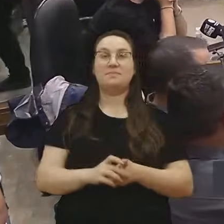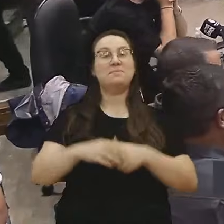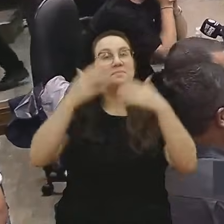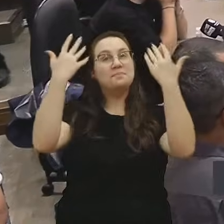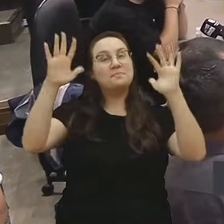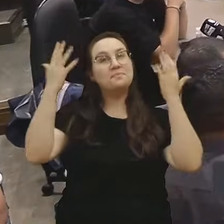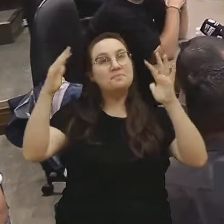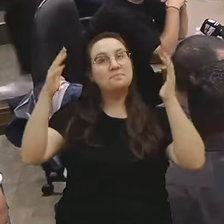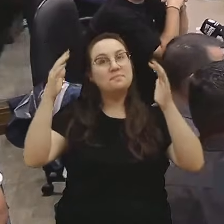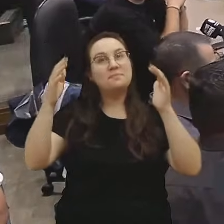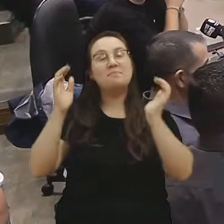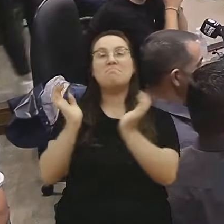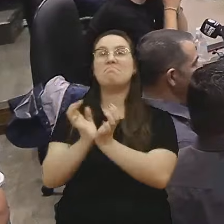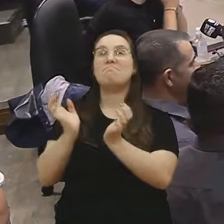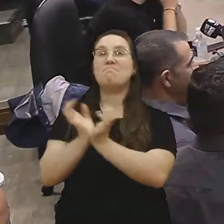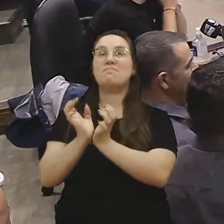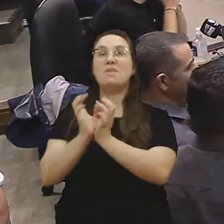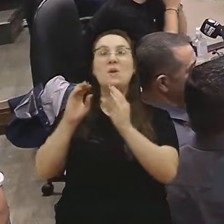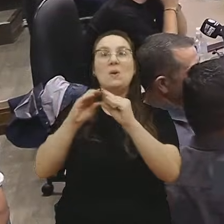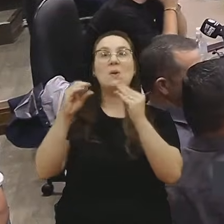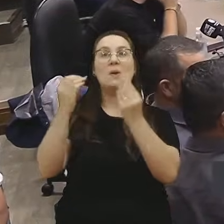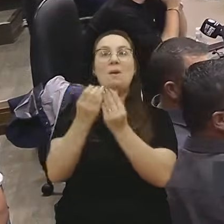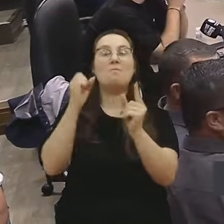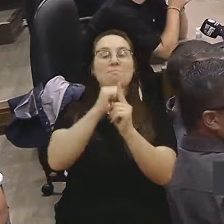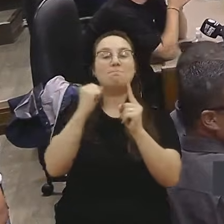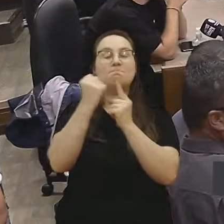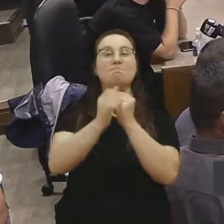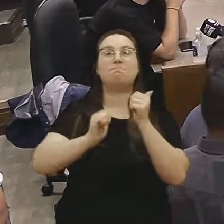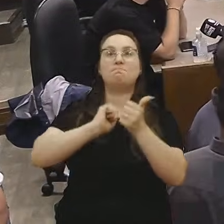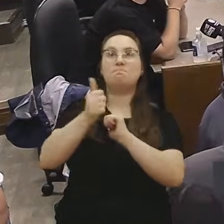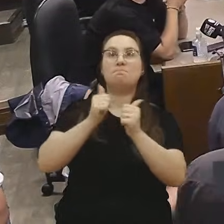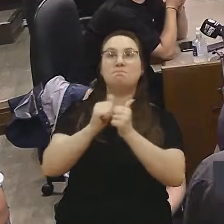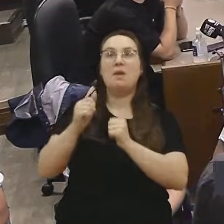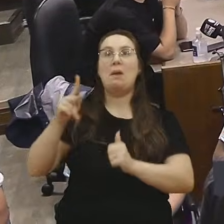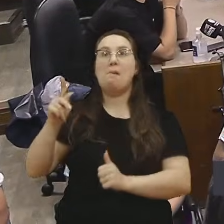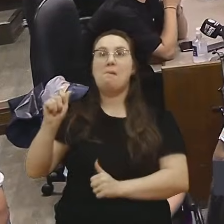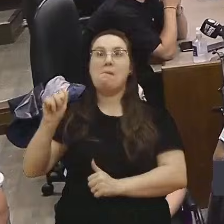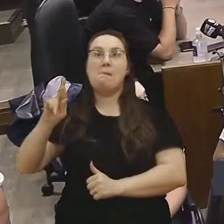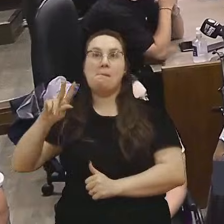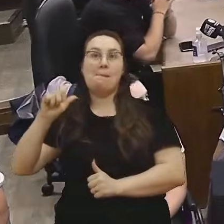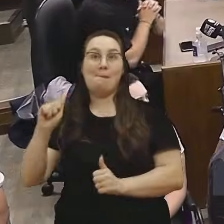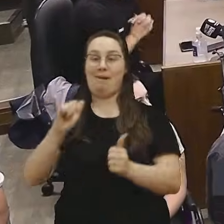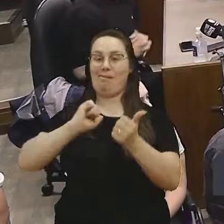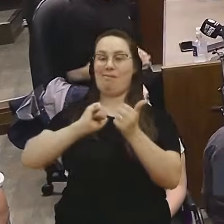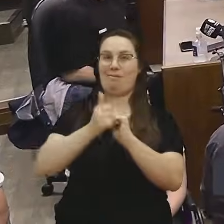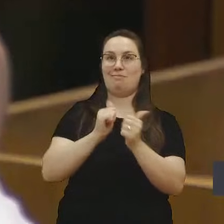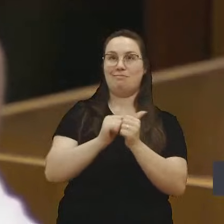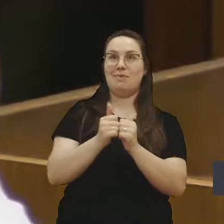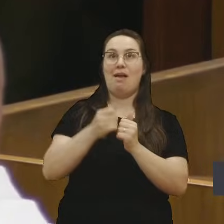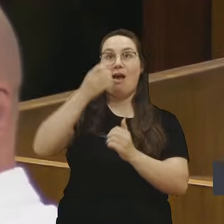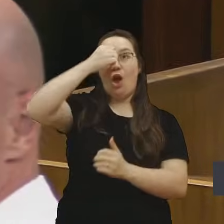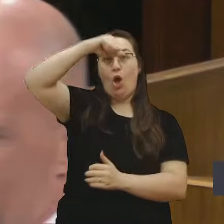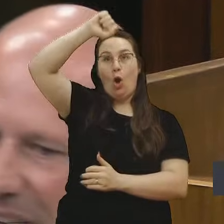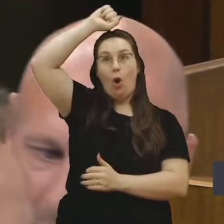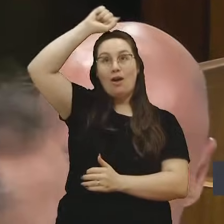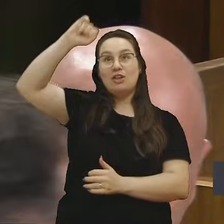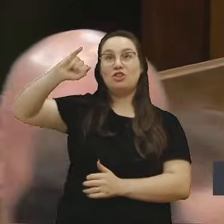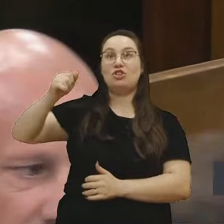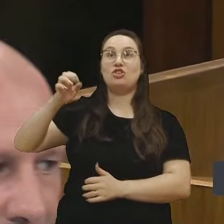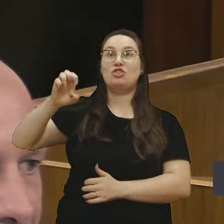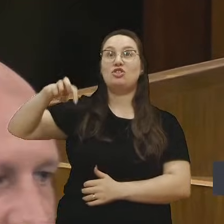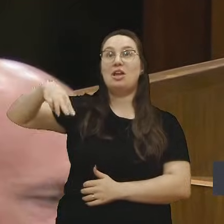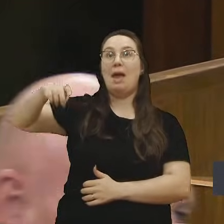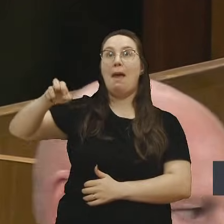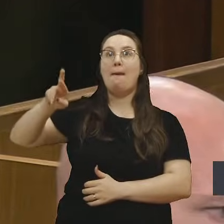Parabéns, então, à categoria Comunitário Social Esportivo e Paradesportivo, a CDF UX, o Gemerson Hoffman,